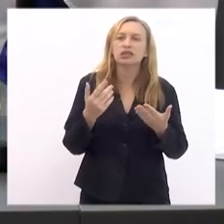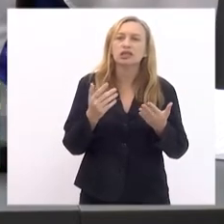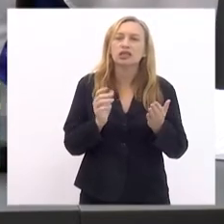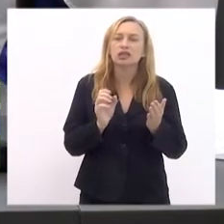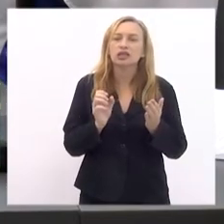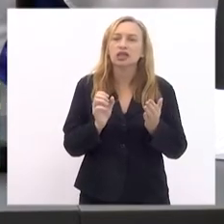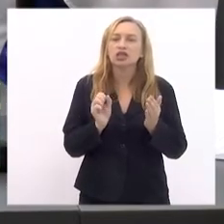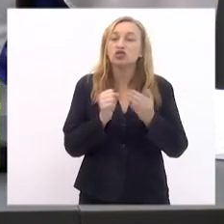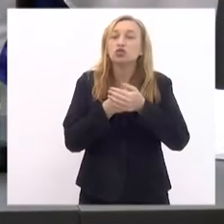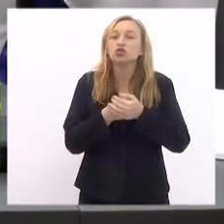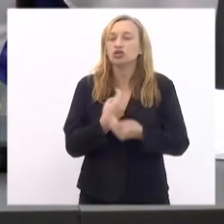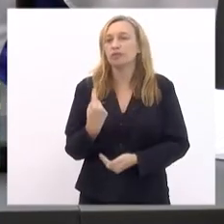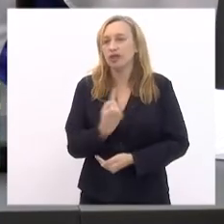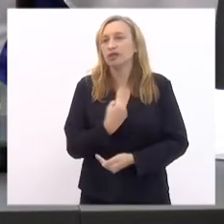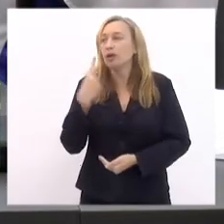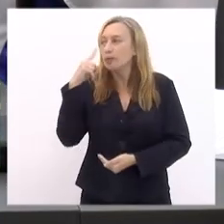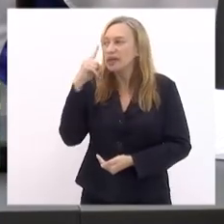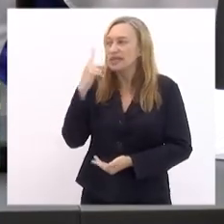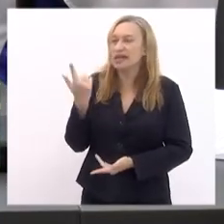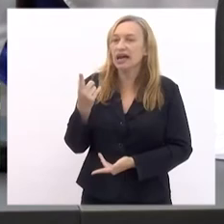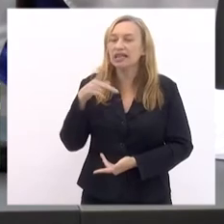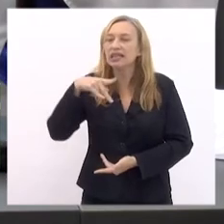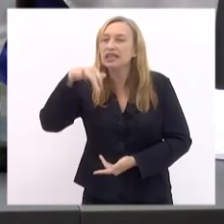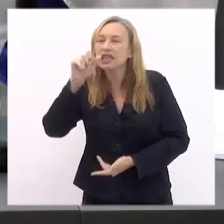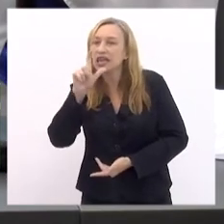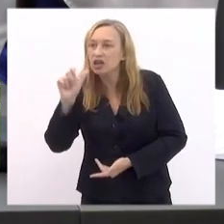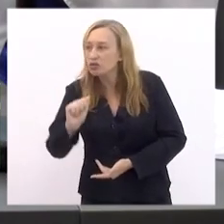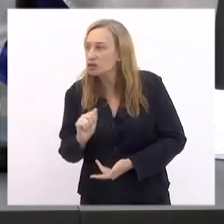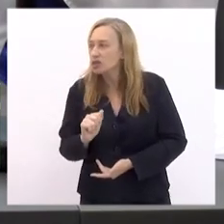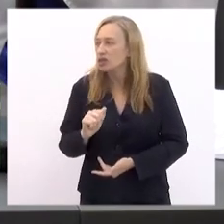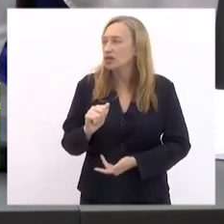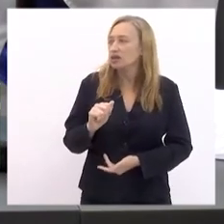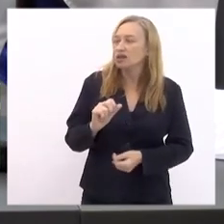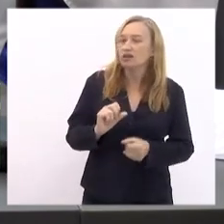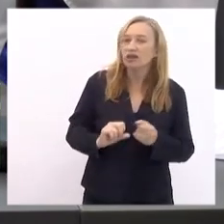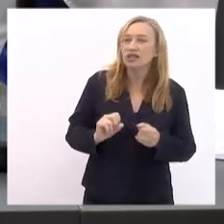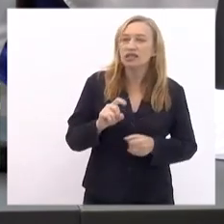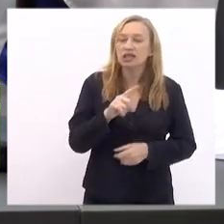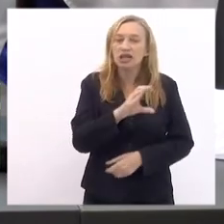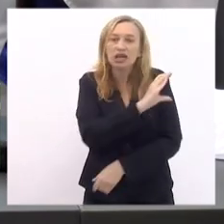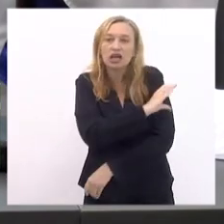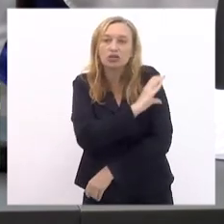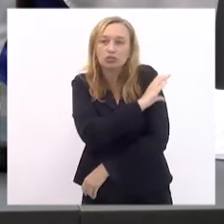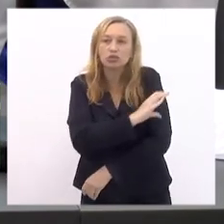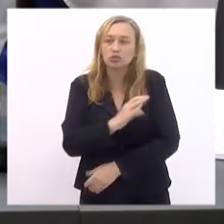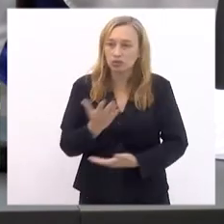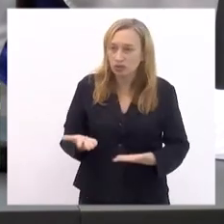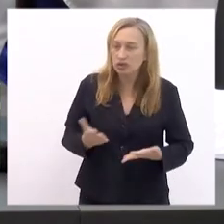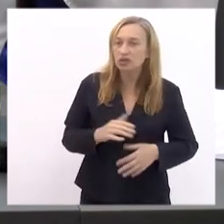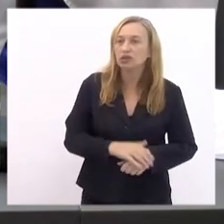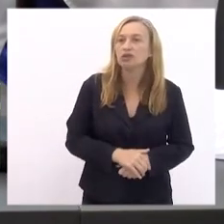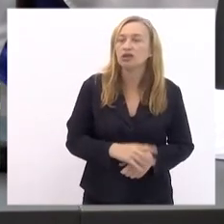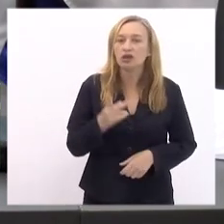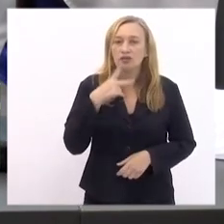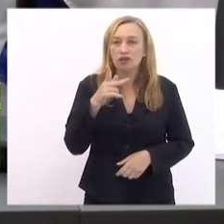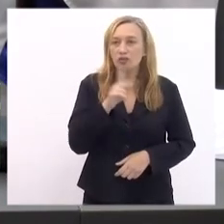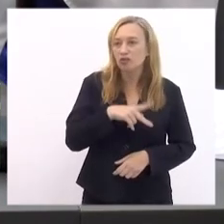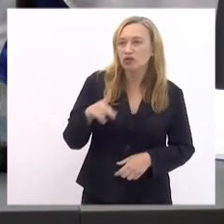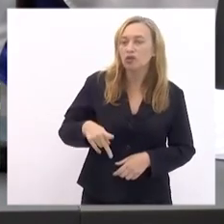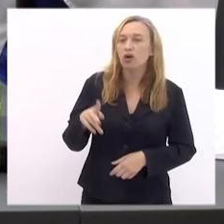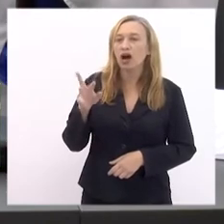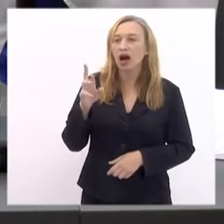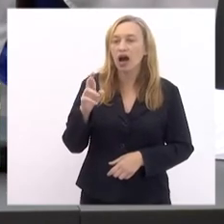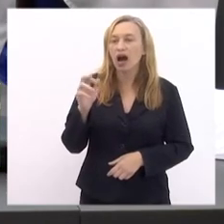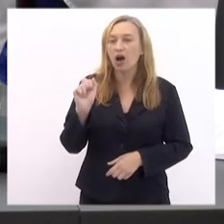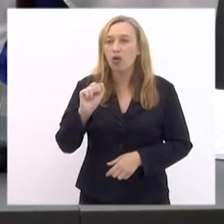para nós. Então, talvez pensar alguma coisa, Nilza. Quem sabe a gente não faz isso aí em Campos, na UENF, né? Eu falei com o professor Raul,